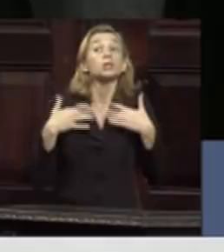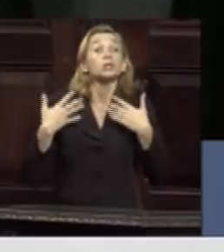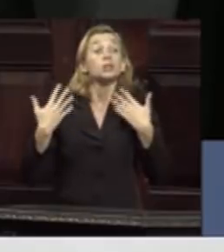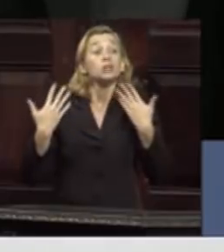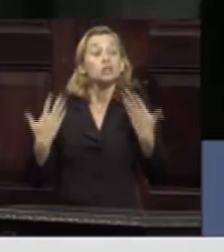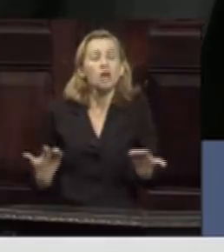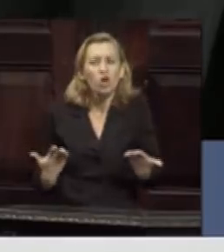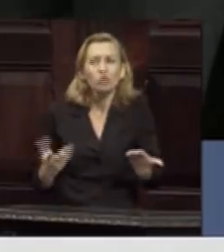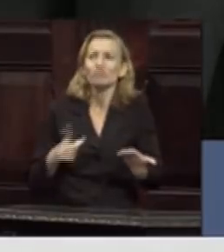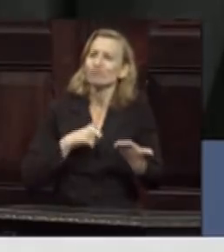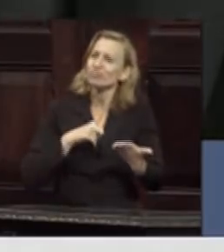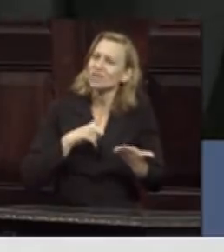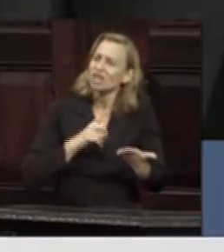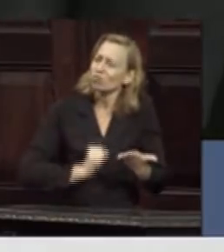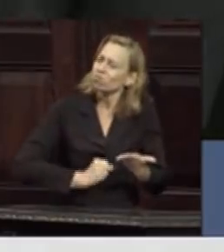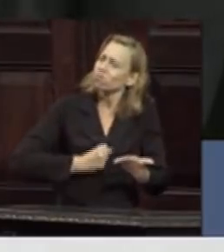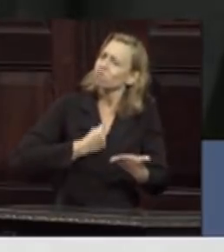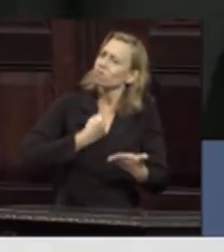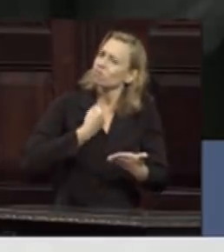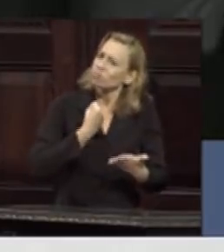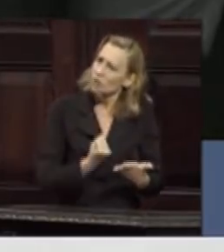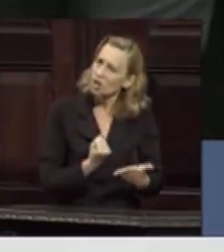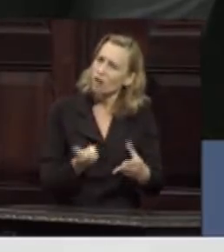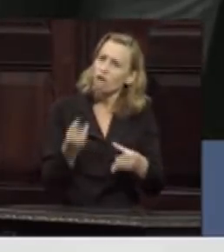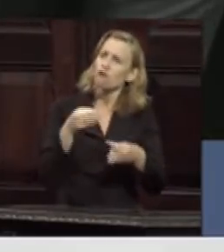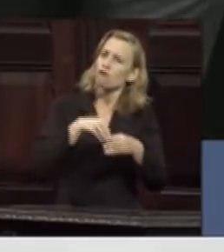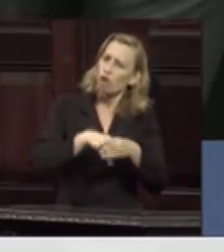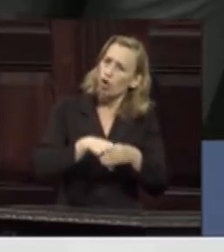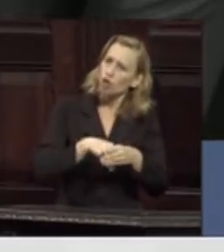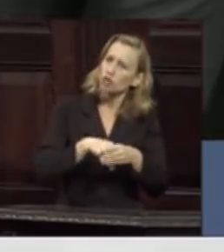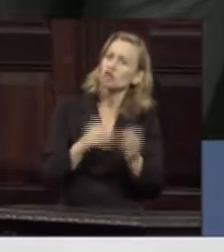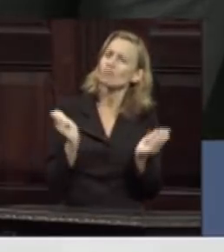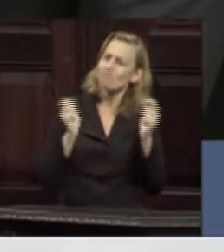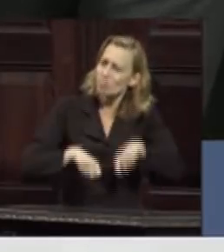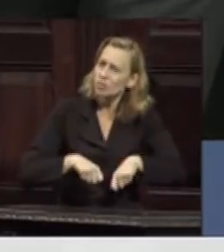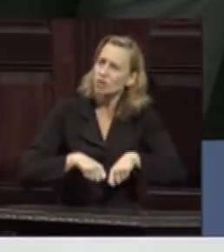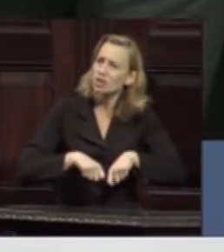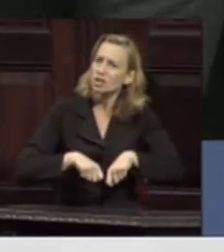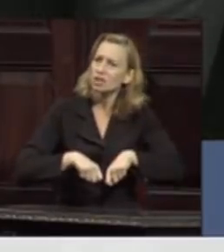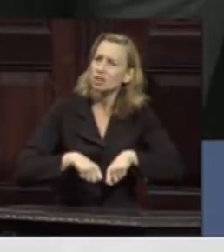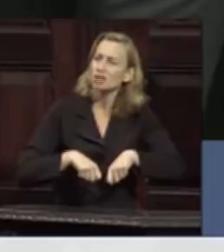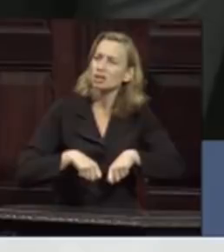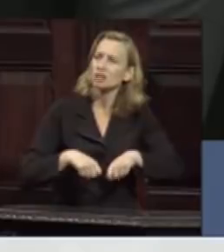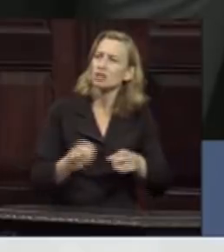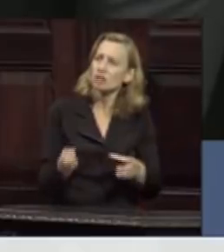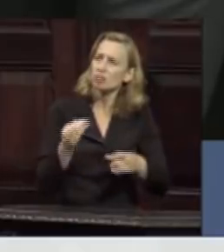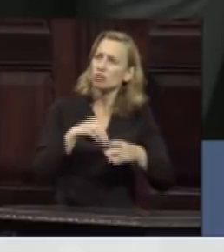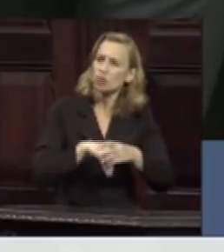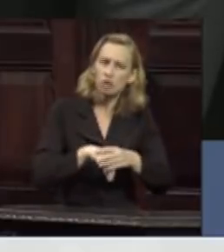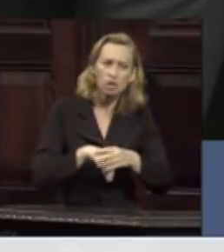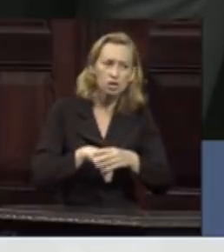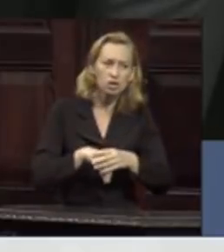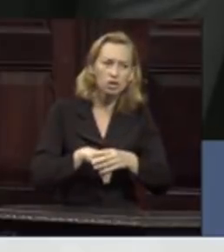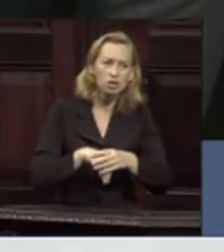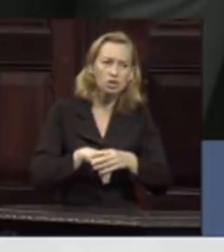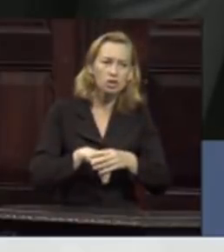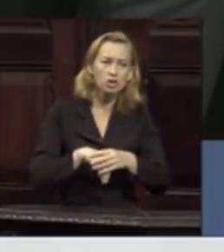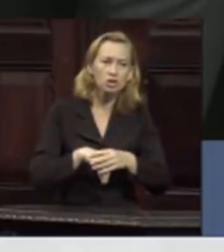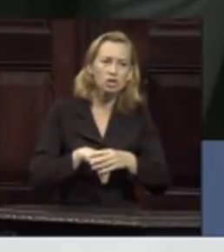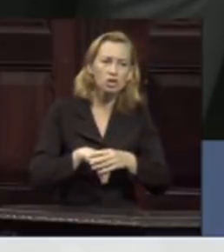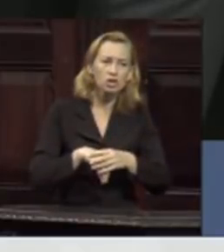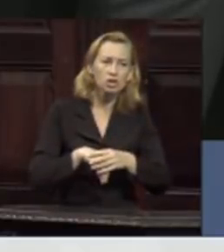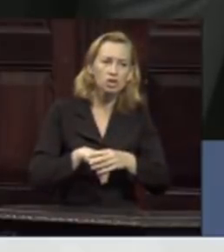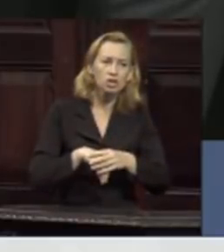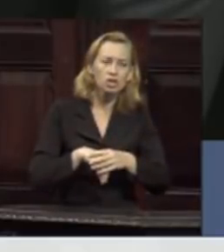que fazer o melhor plano possível, mas que seja votado dia 4, porque o ótimo também é inimigo do bom.